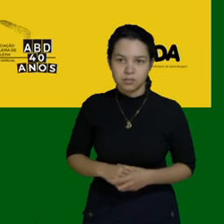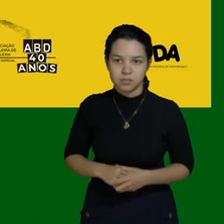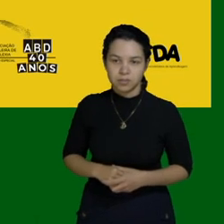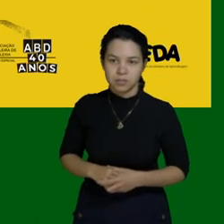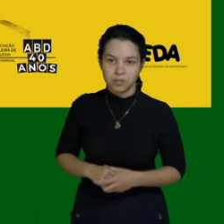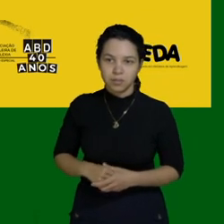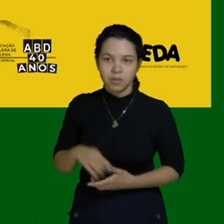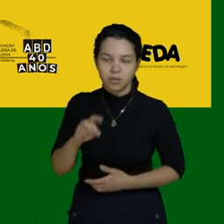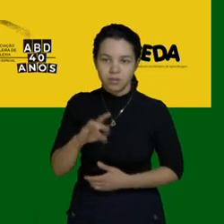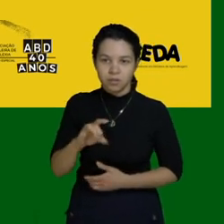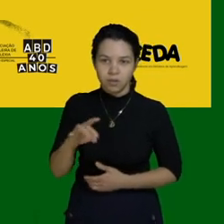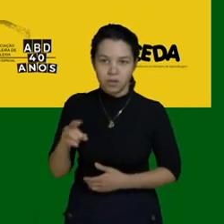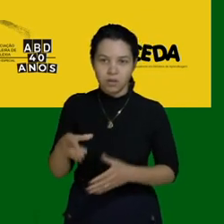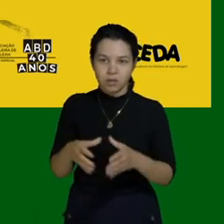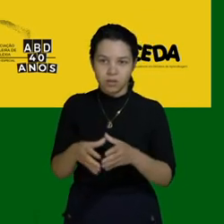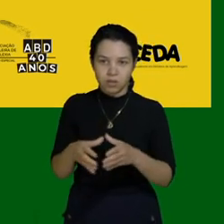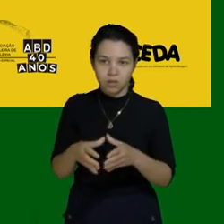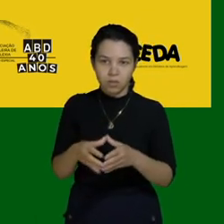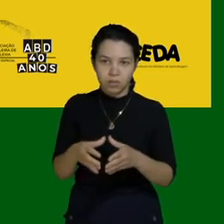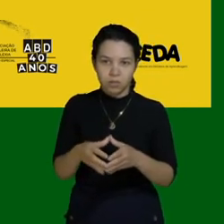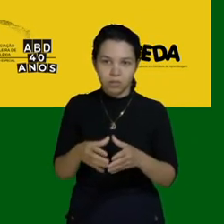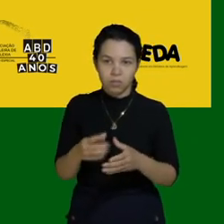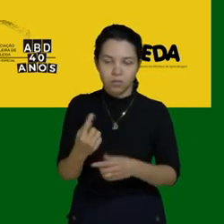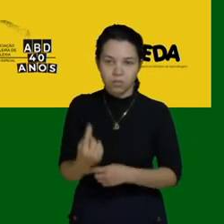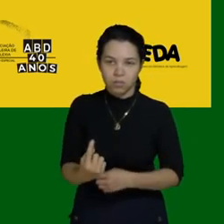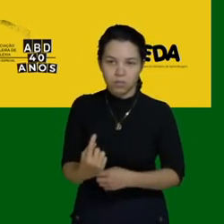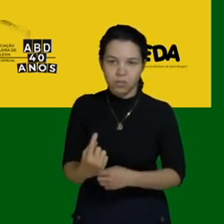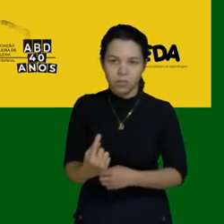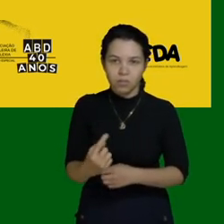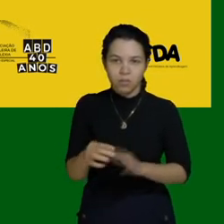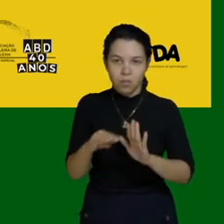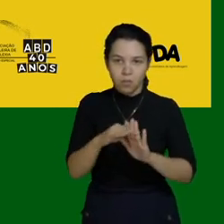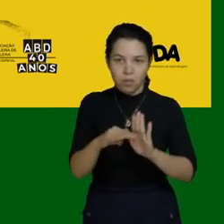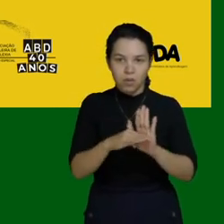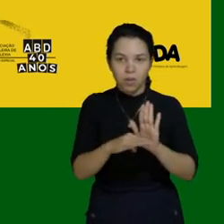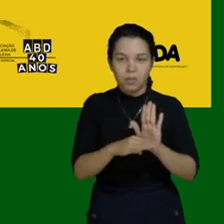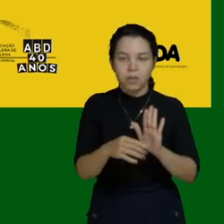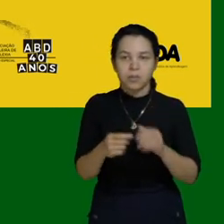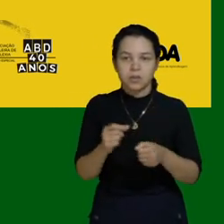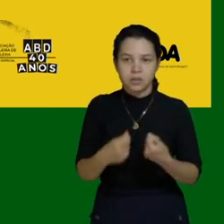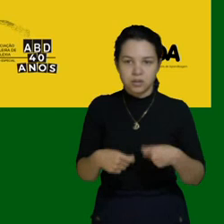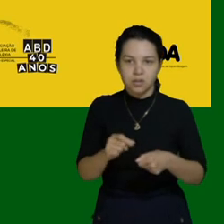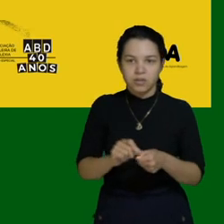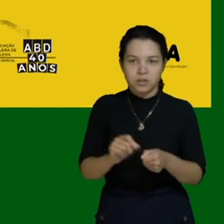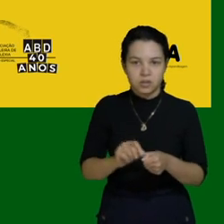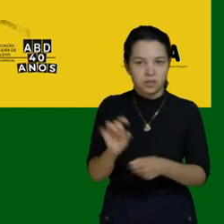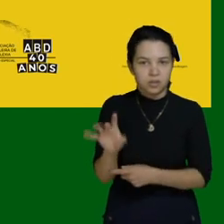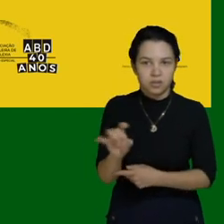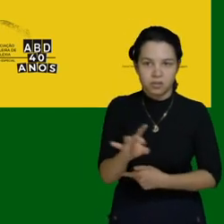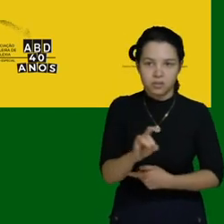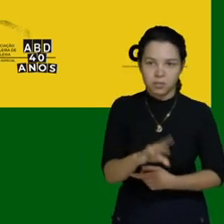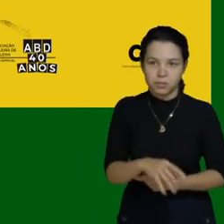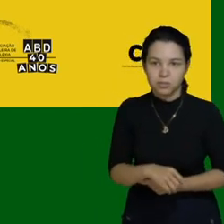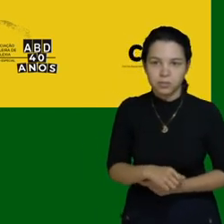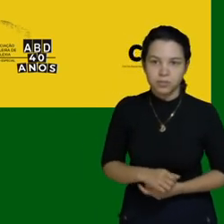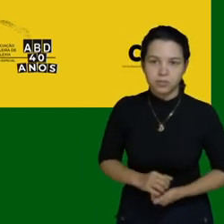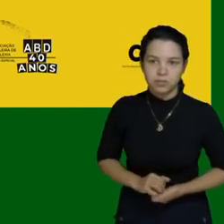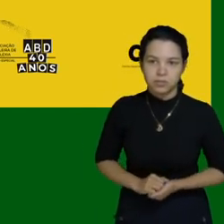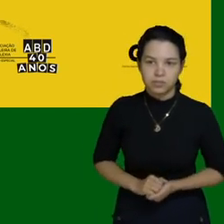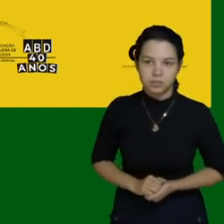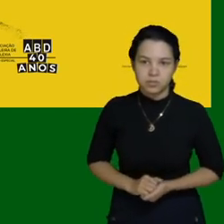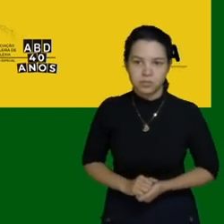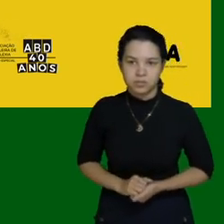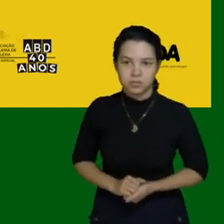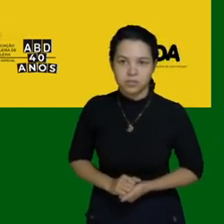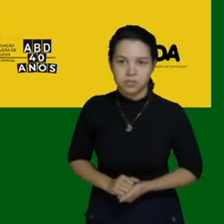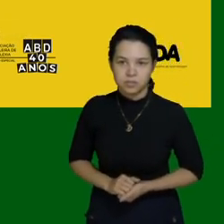disléxico é um você tem que fazer o programa para cada um não adianta para fazer um programa para todos os